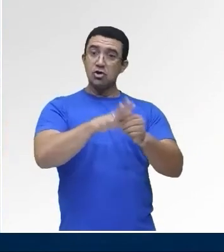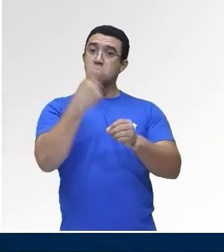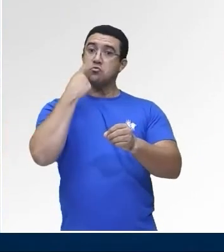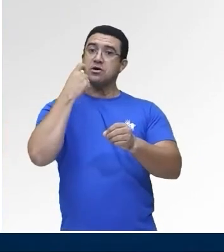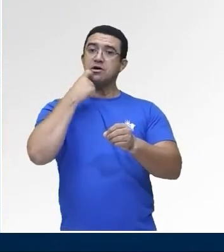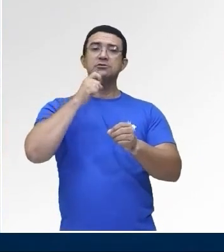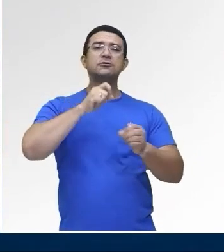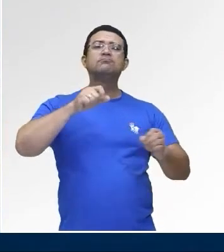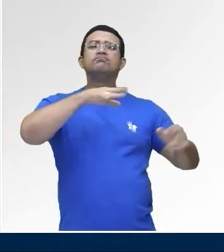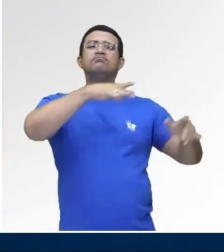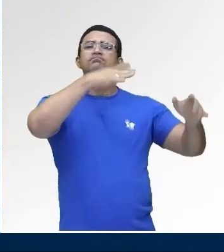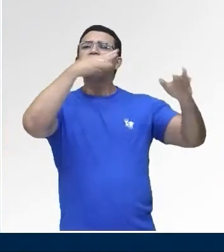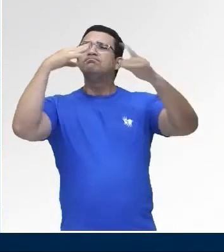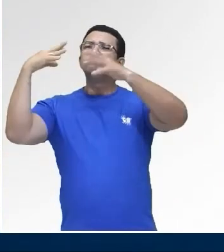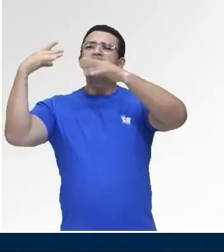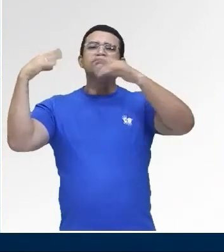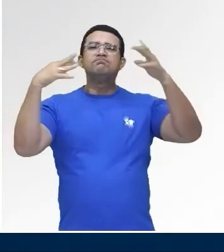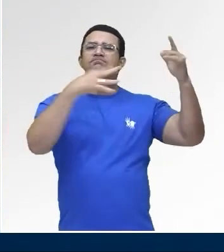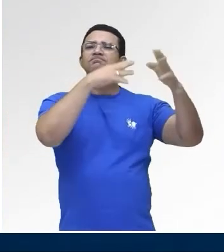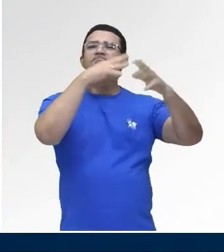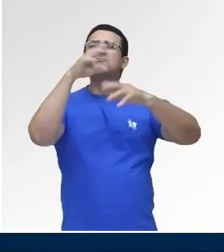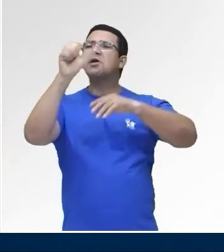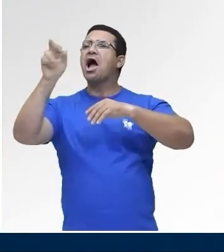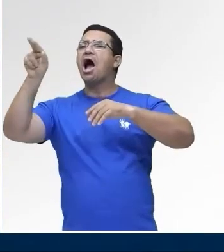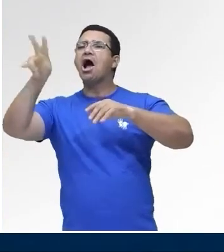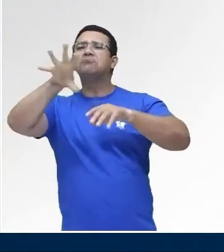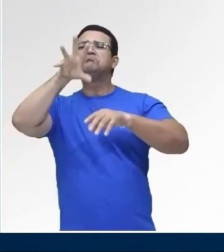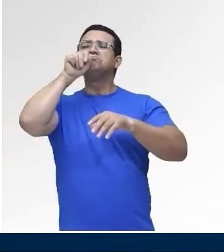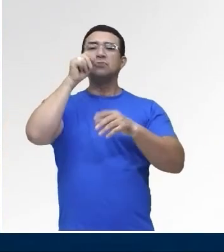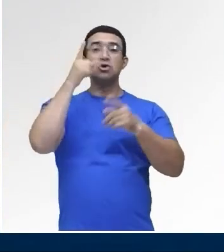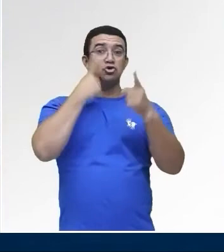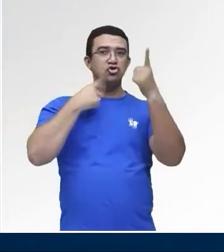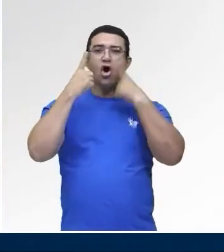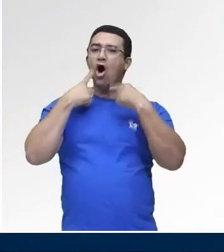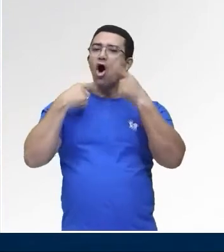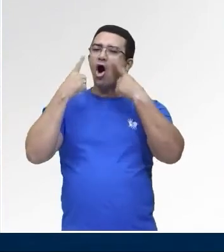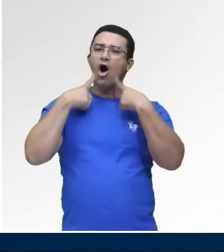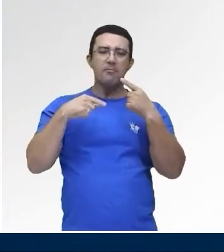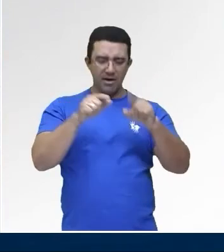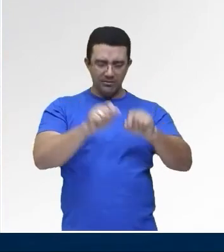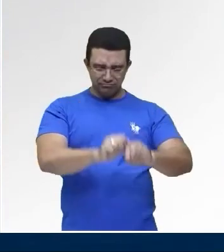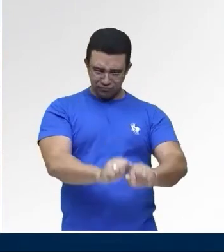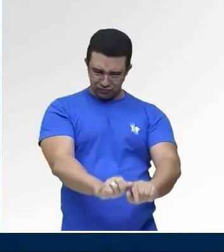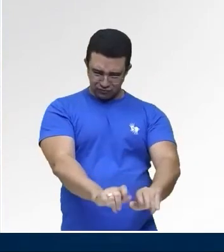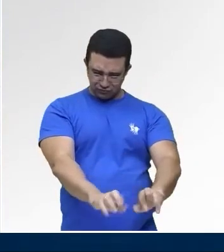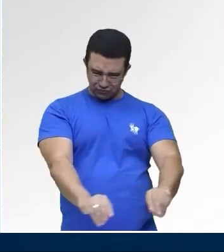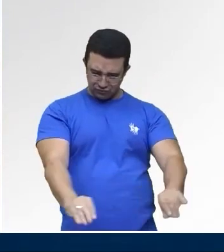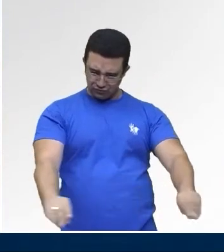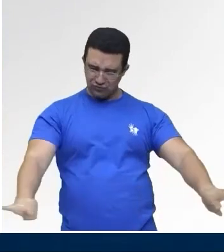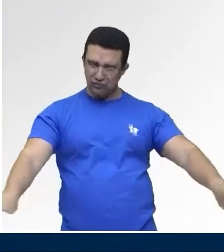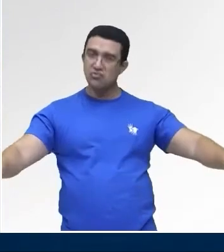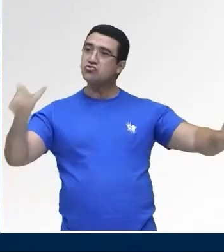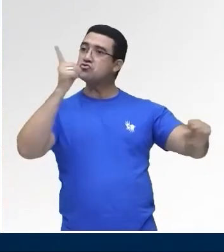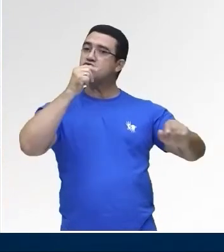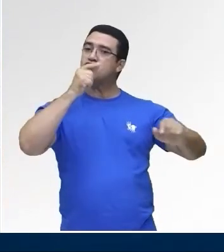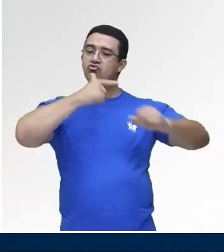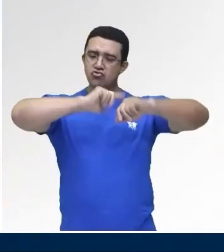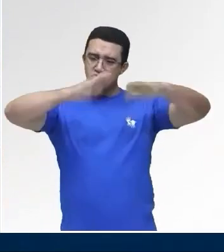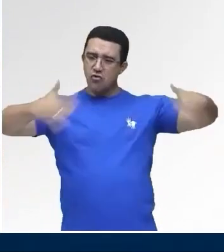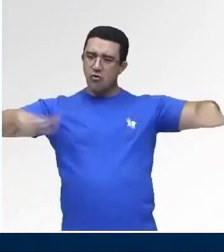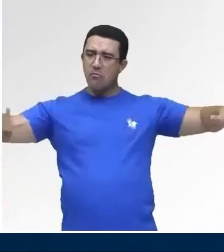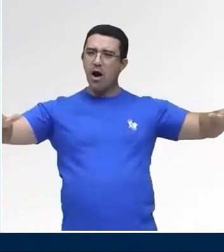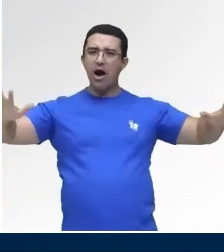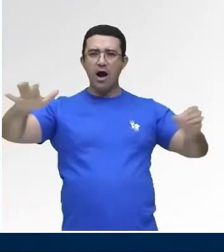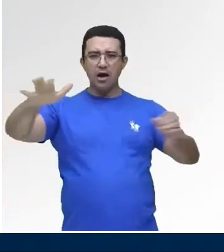e peixes no chão. Chora espuma pela areia na maré cheia, as mãos do mar